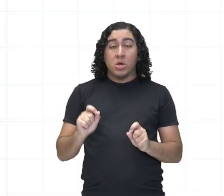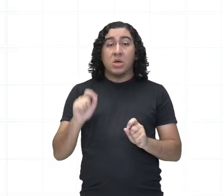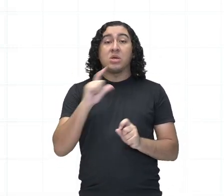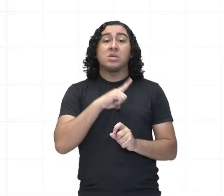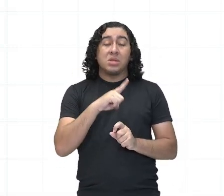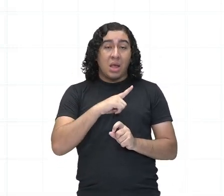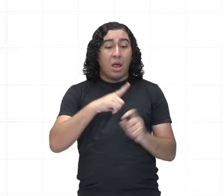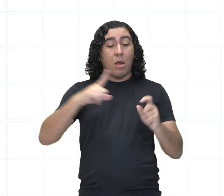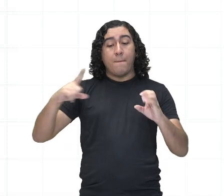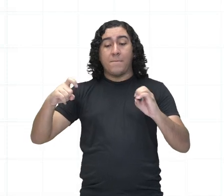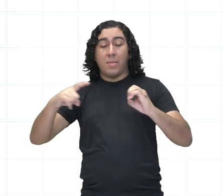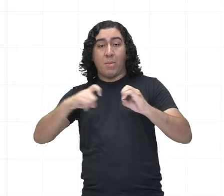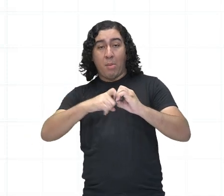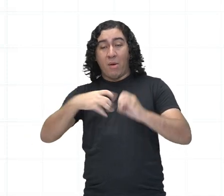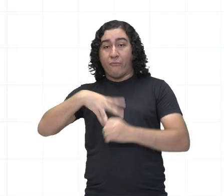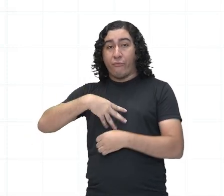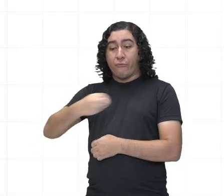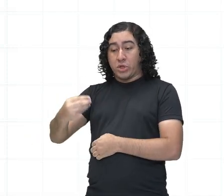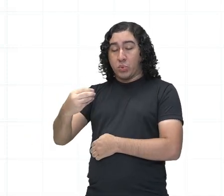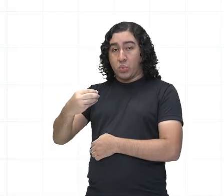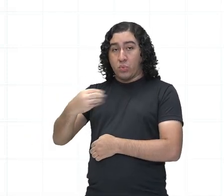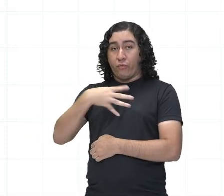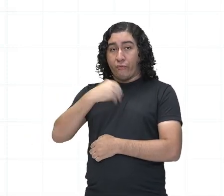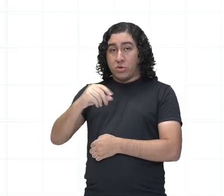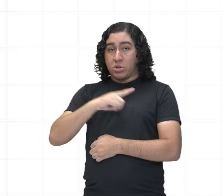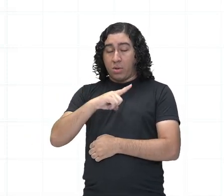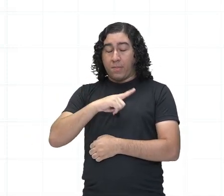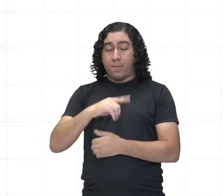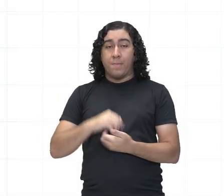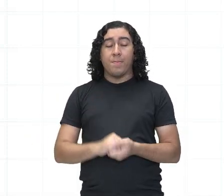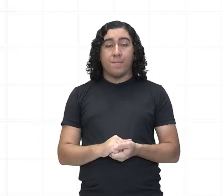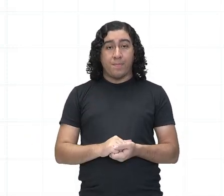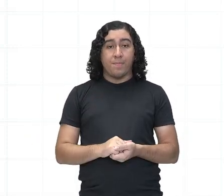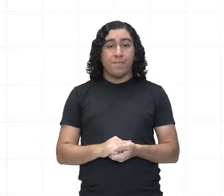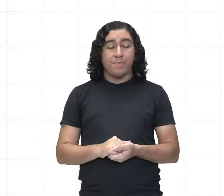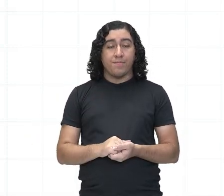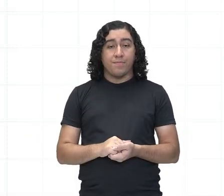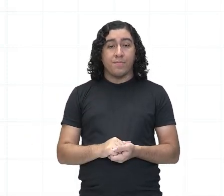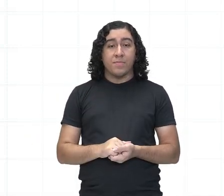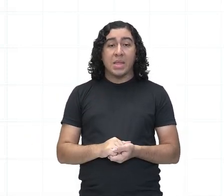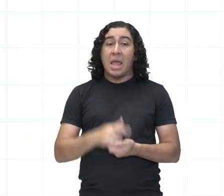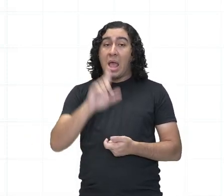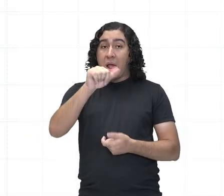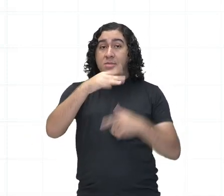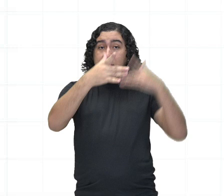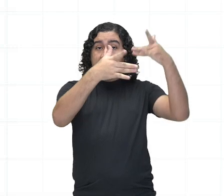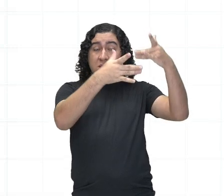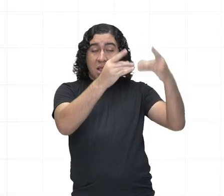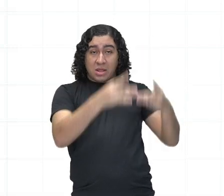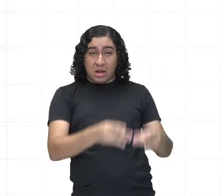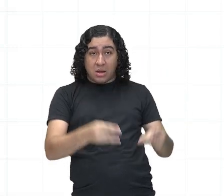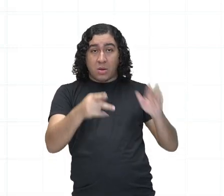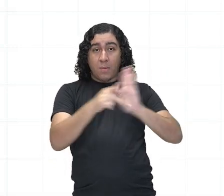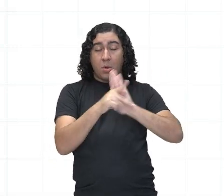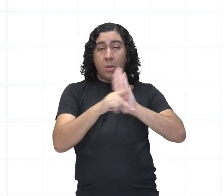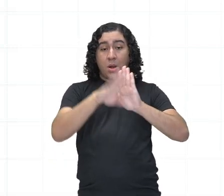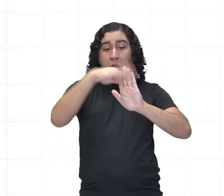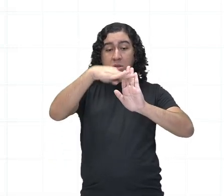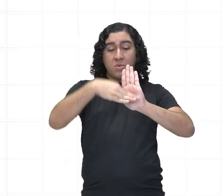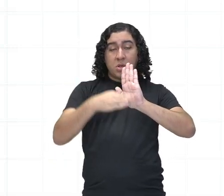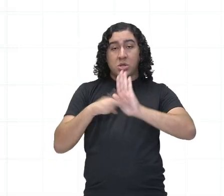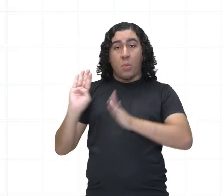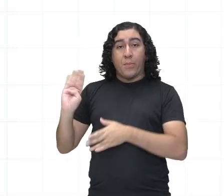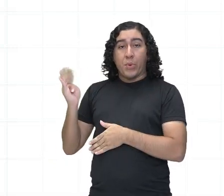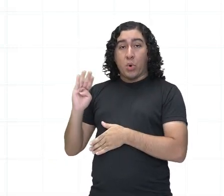reproduzir. Então, as espécies, elas é o mais detalhado da classificação biológica. E